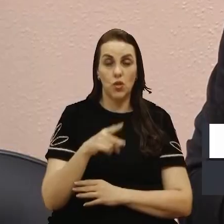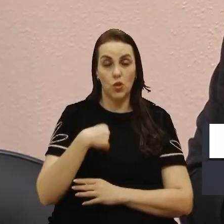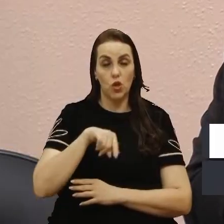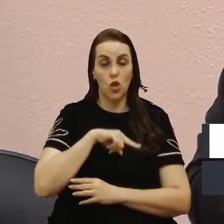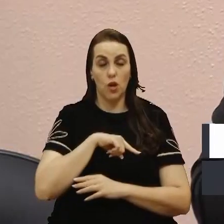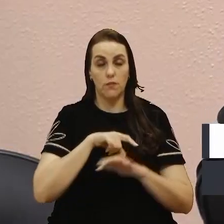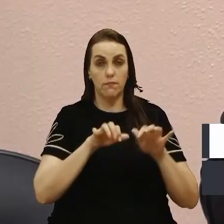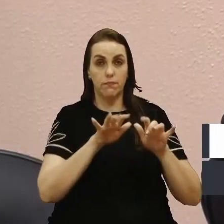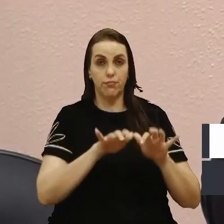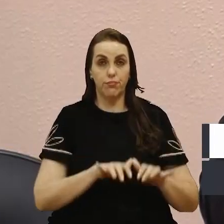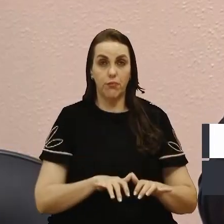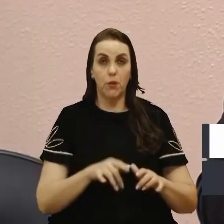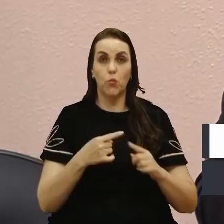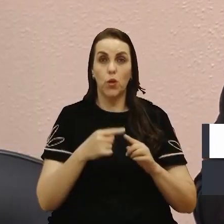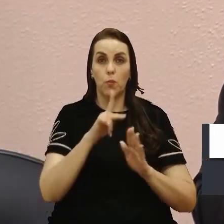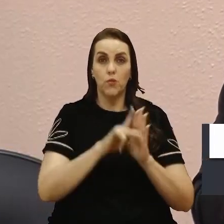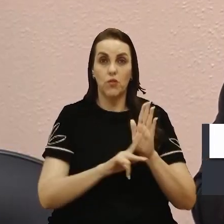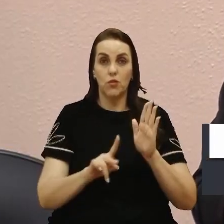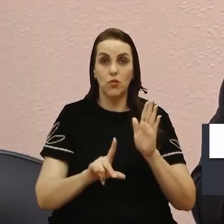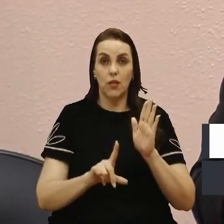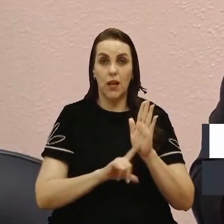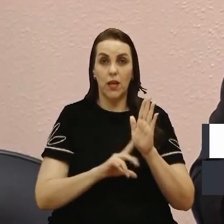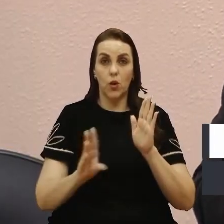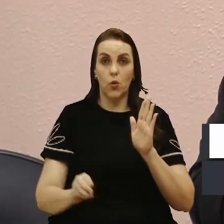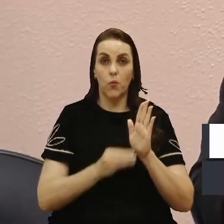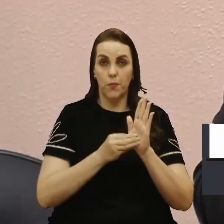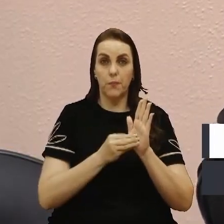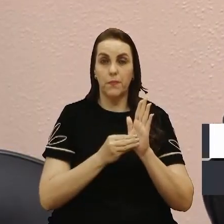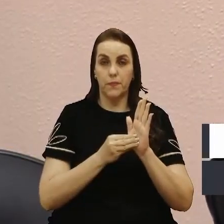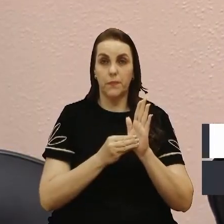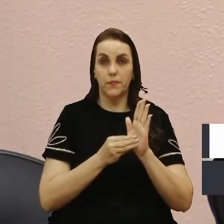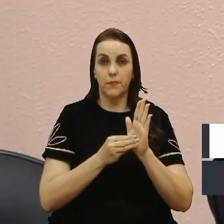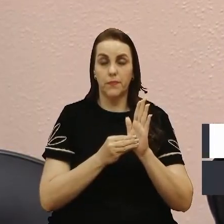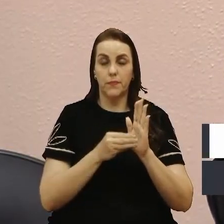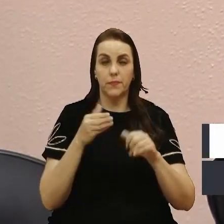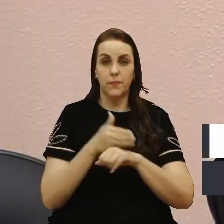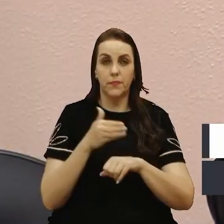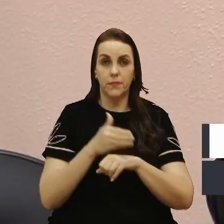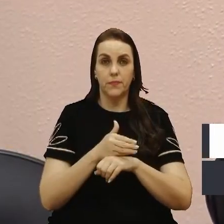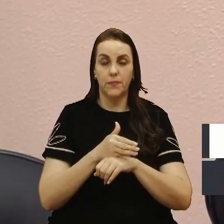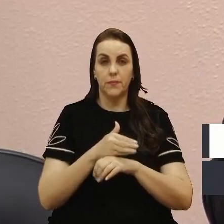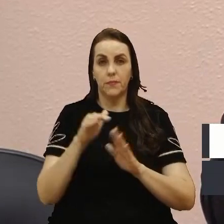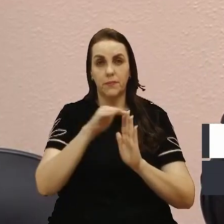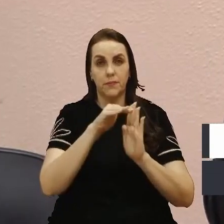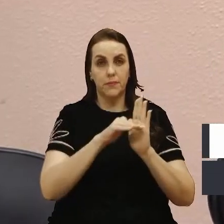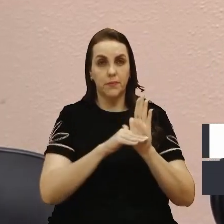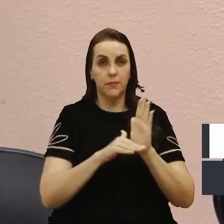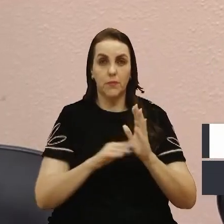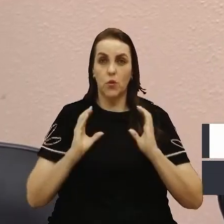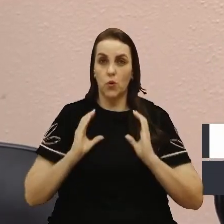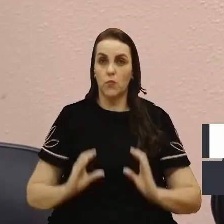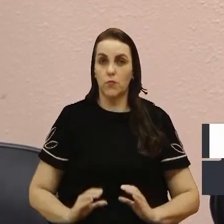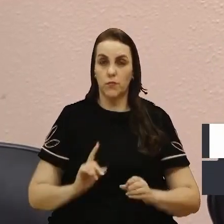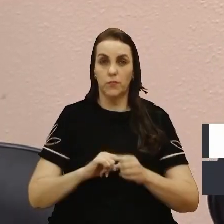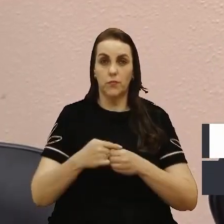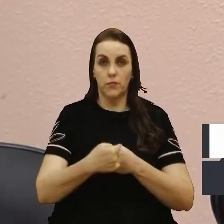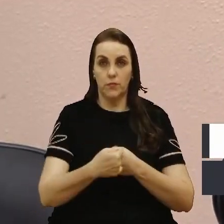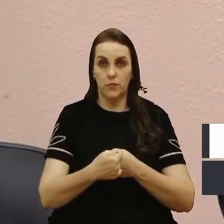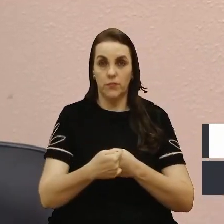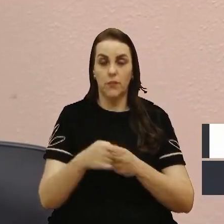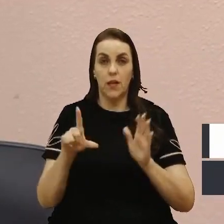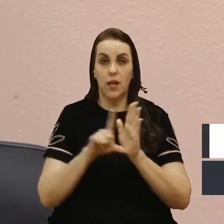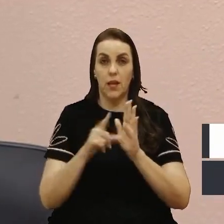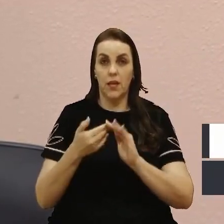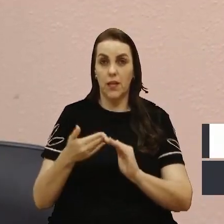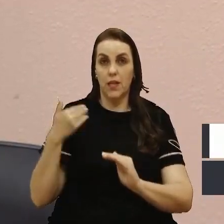dispôs, por ser um projeto de lei complementar que integra o Código de Posturas do município. Não é a lei esparsa, que nem foi votada